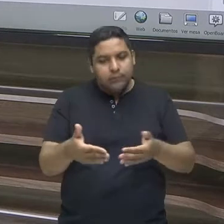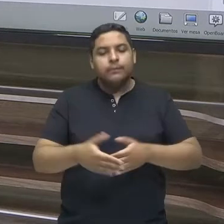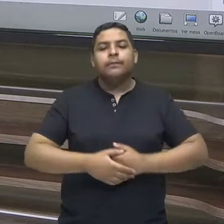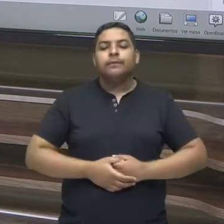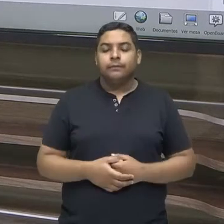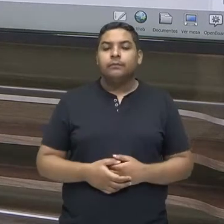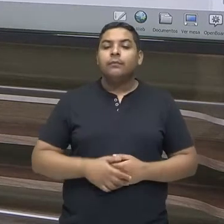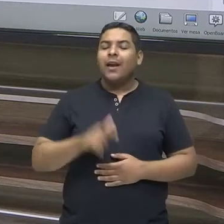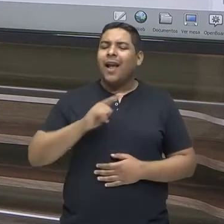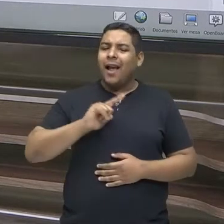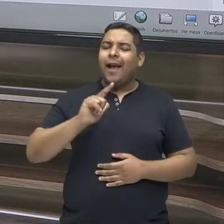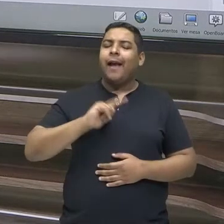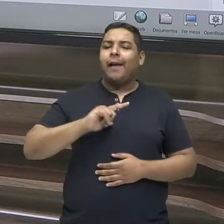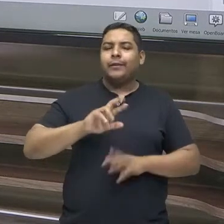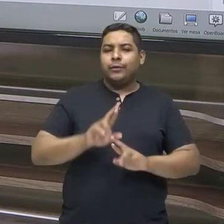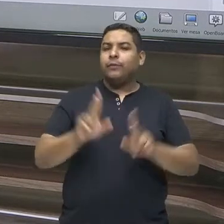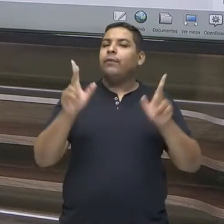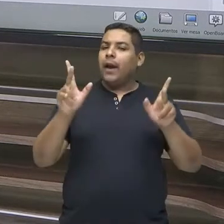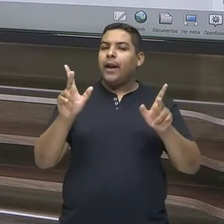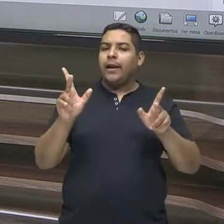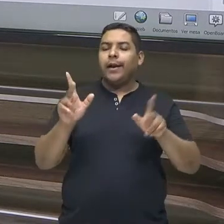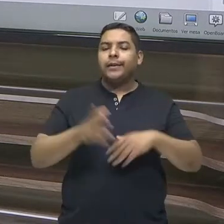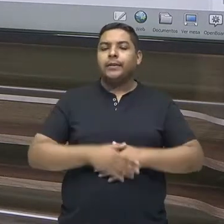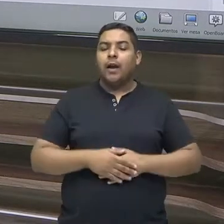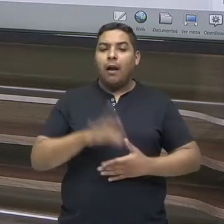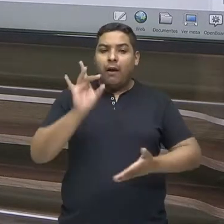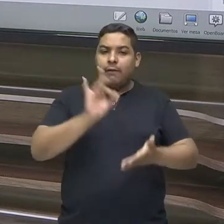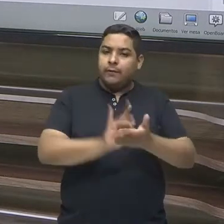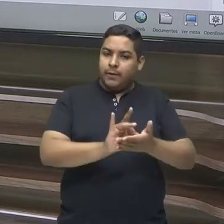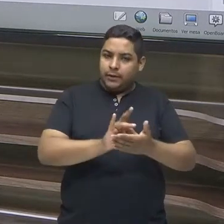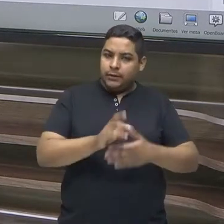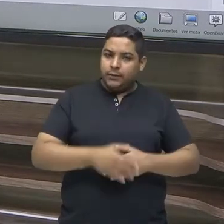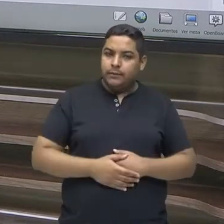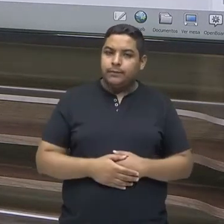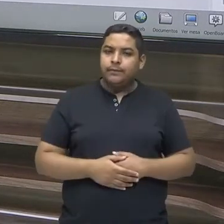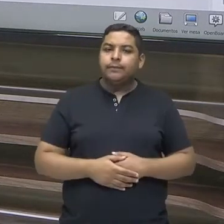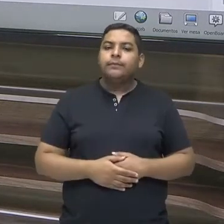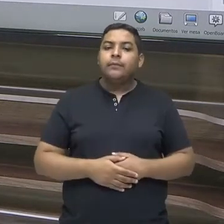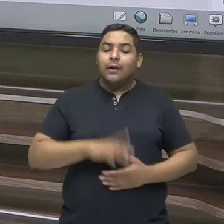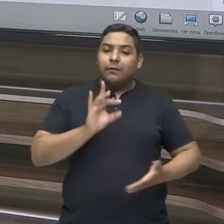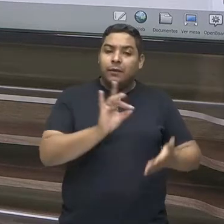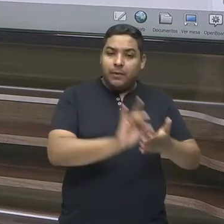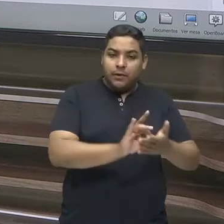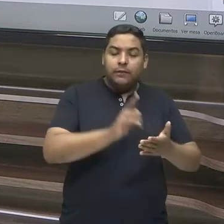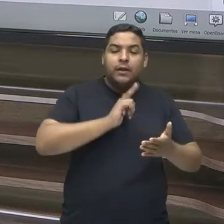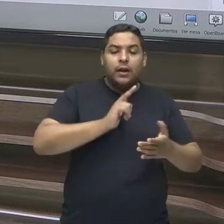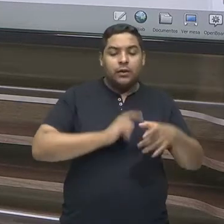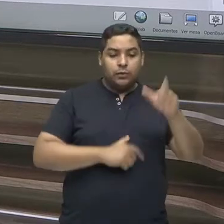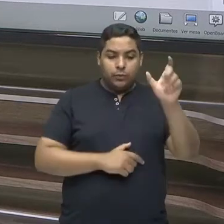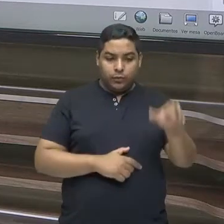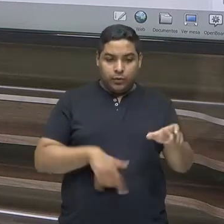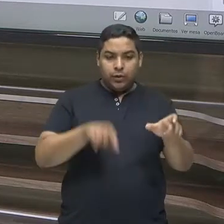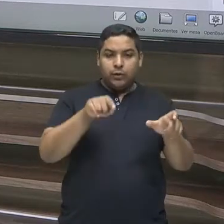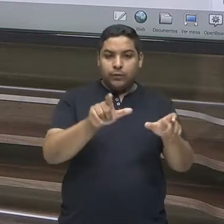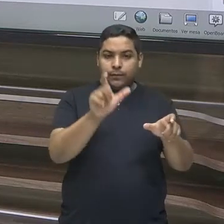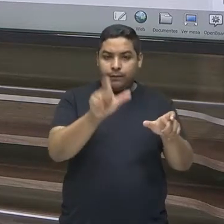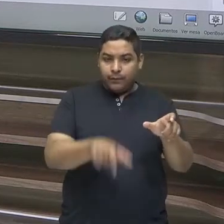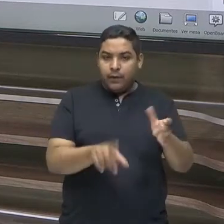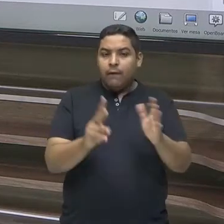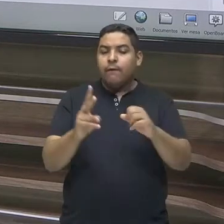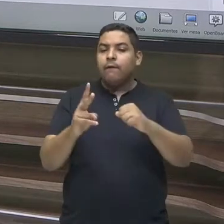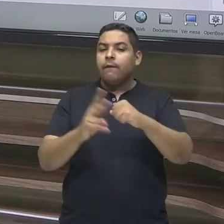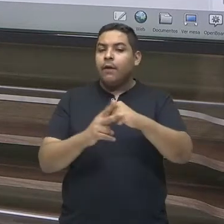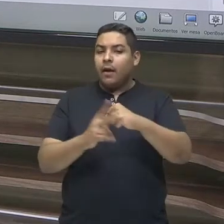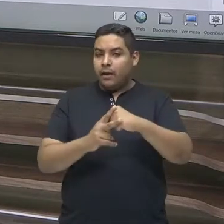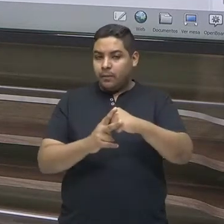forma afirmativa, né? Lembrando que na forma afirmativa nós temos a estrutura sempre de sujeito, verbo,